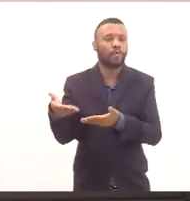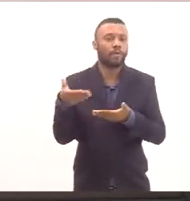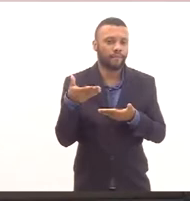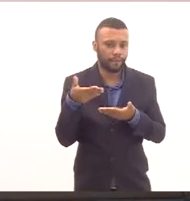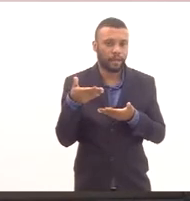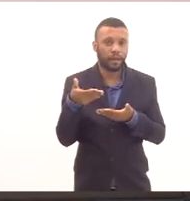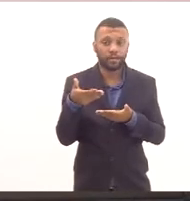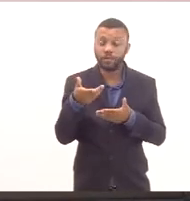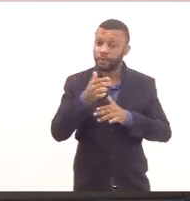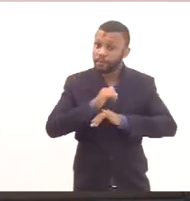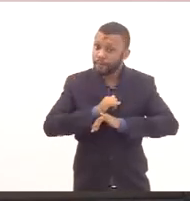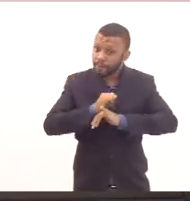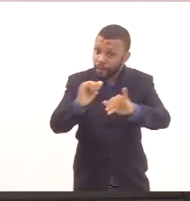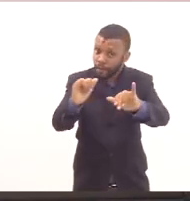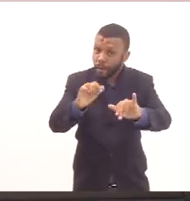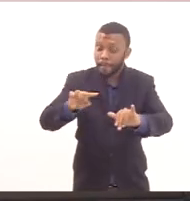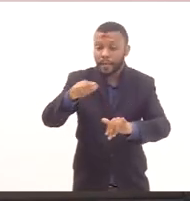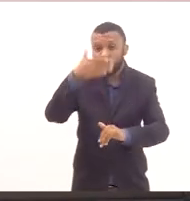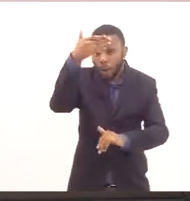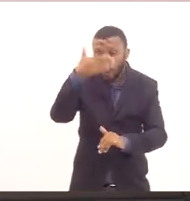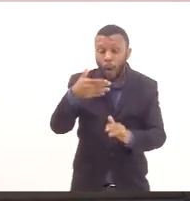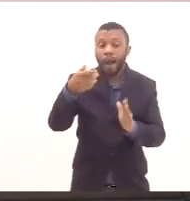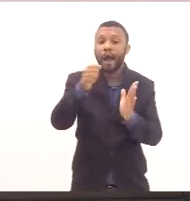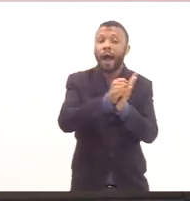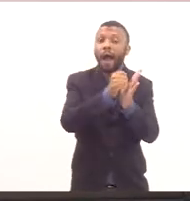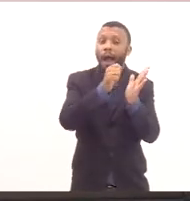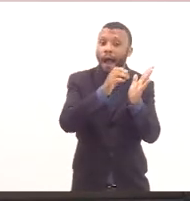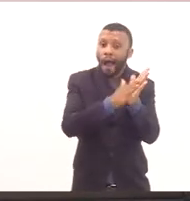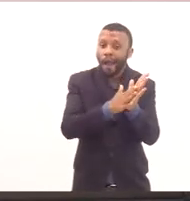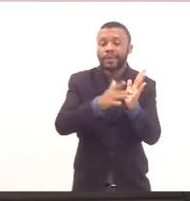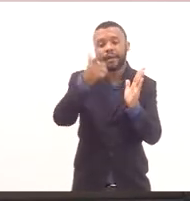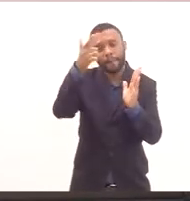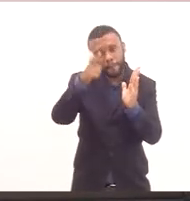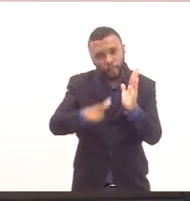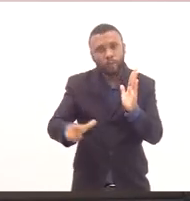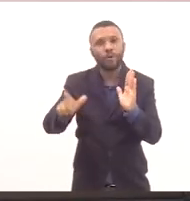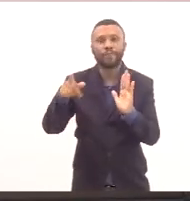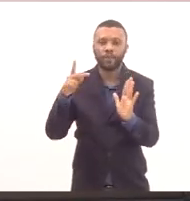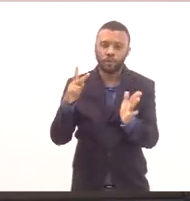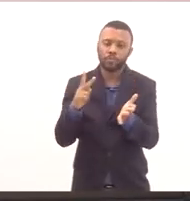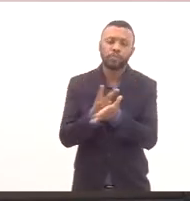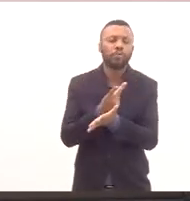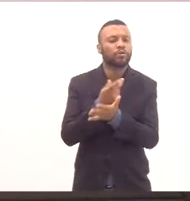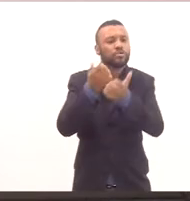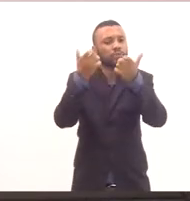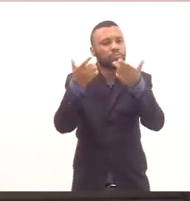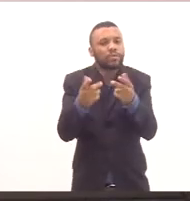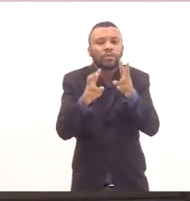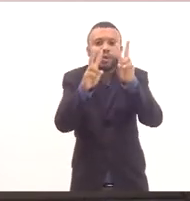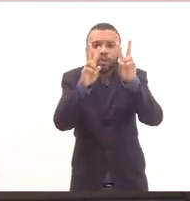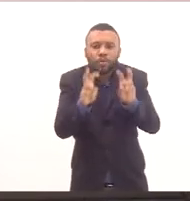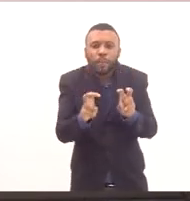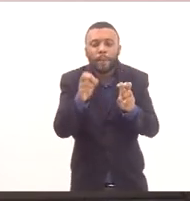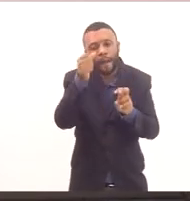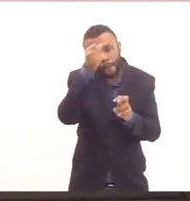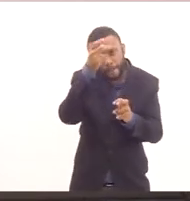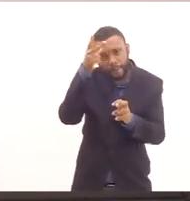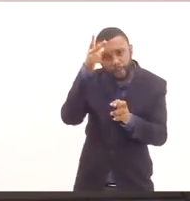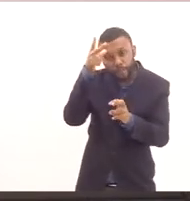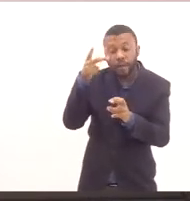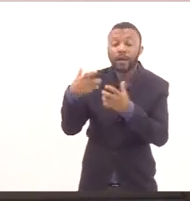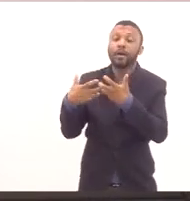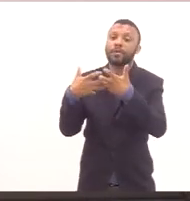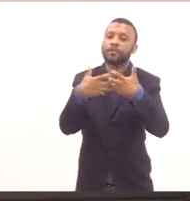faz questão de frisar para que conste em ata mais uma tentativa no que diz respeito à Prefeitura Municipal